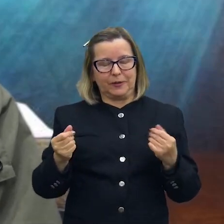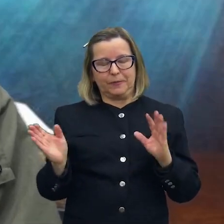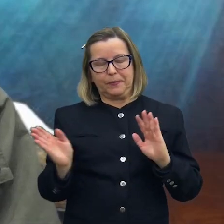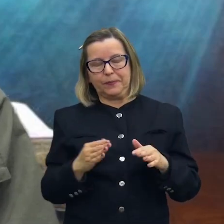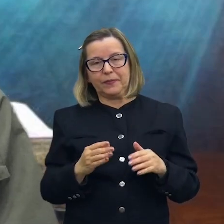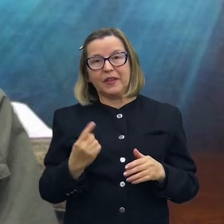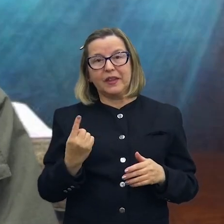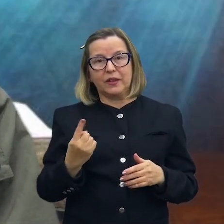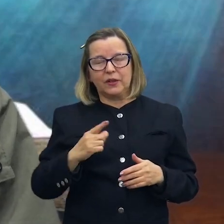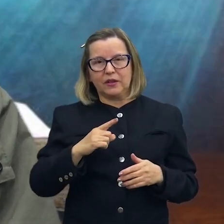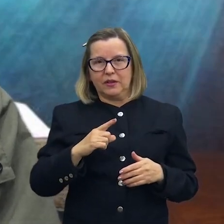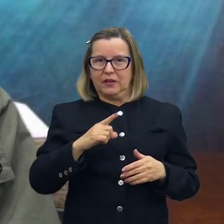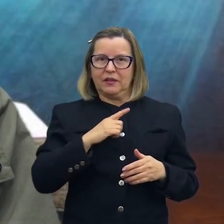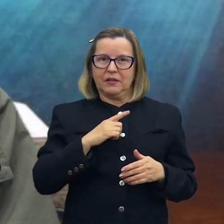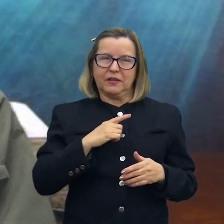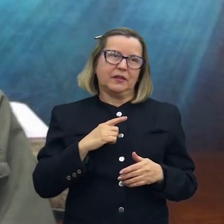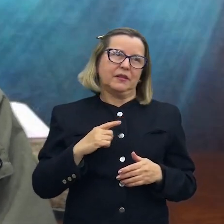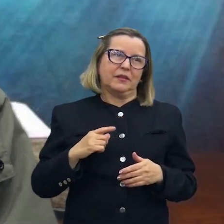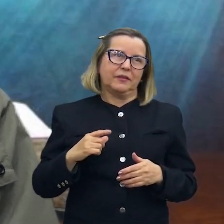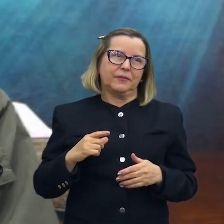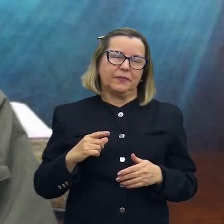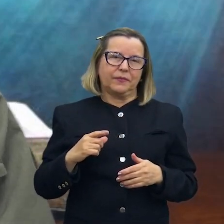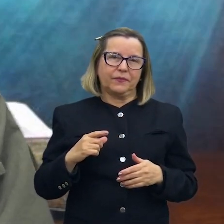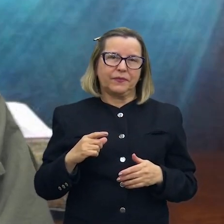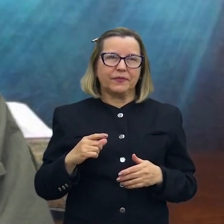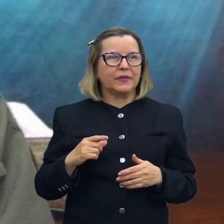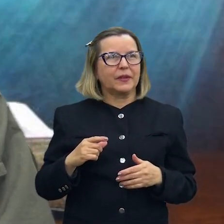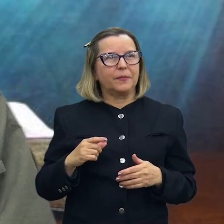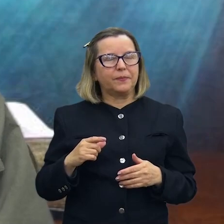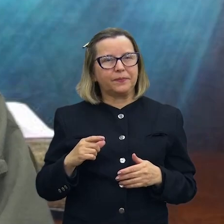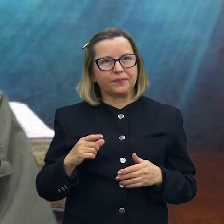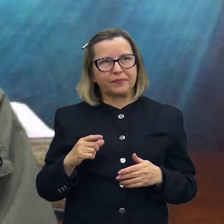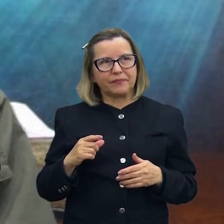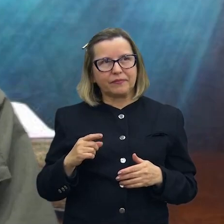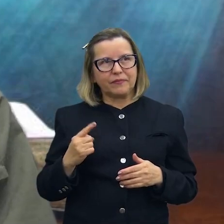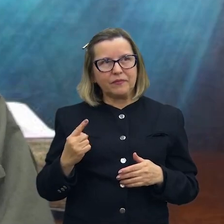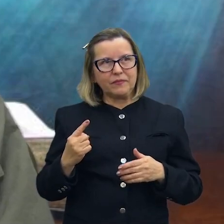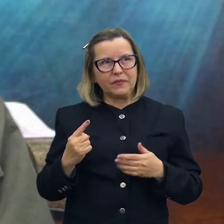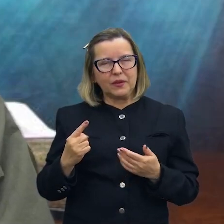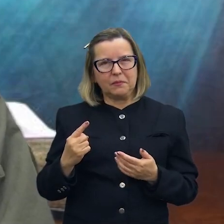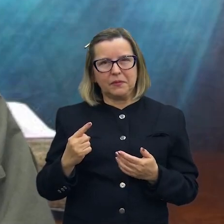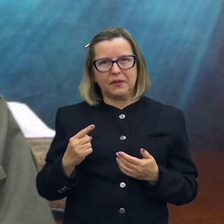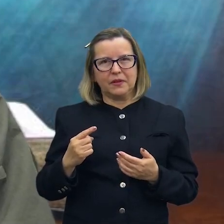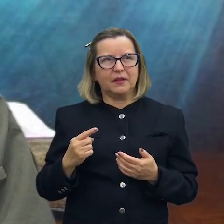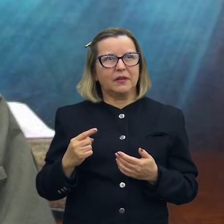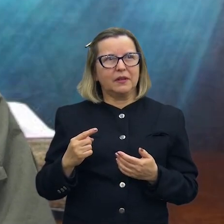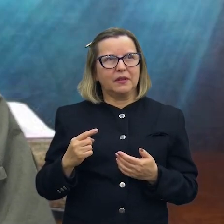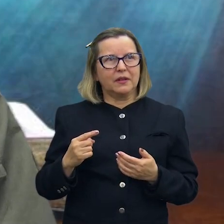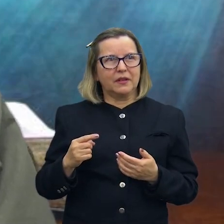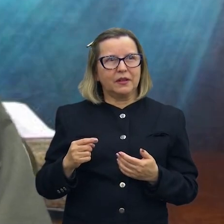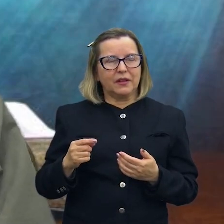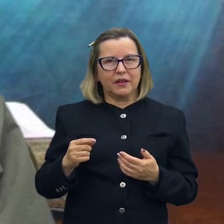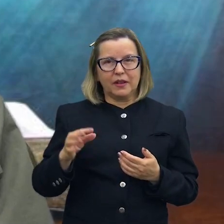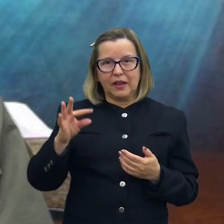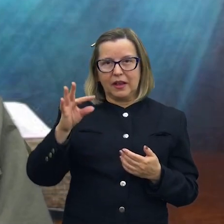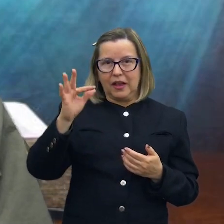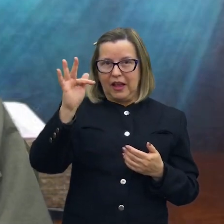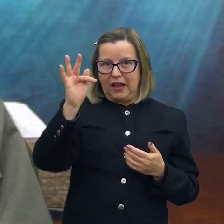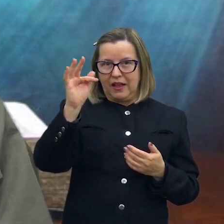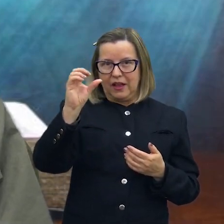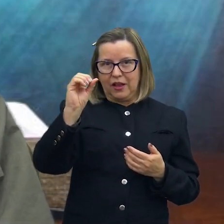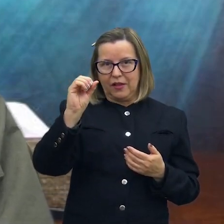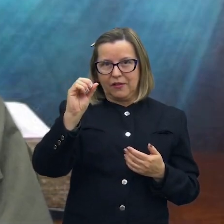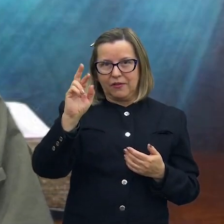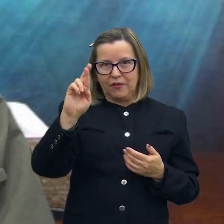Eu tenho um fornecedor, a vendedora chama Suelen. Toda vez que essa menina fica doente, eu tenho problema com as